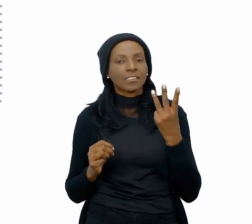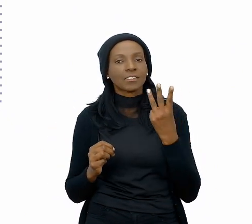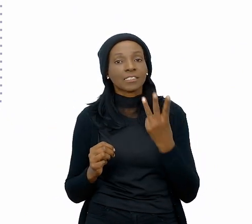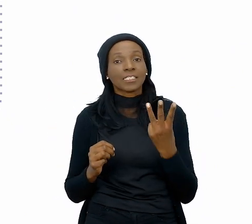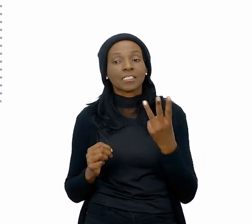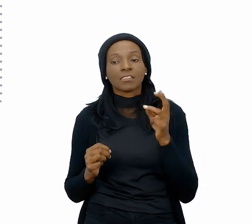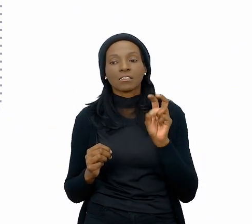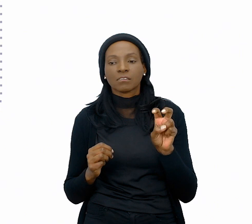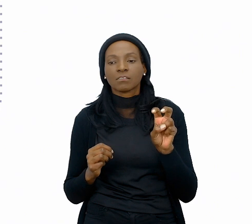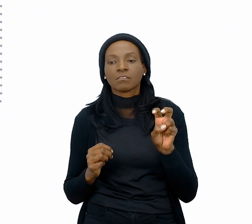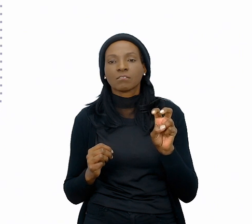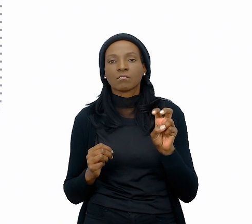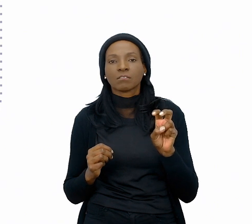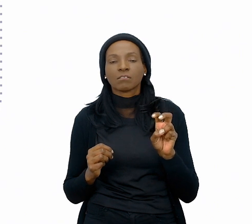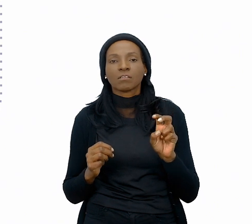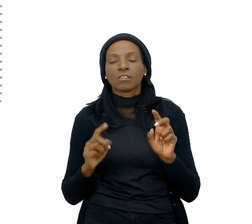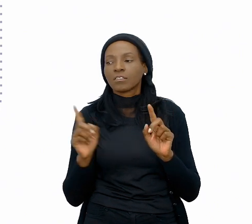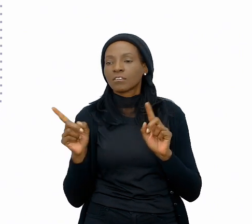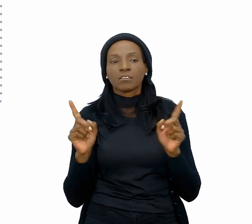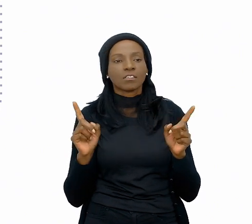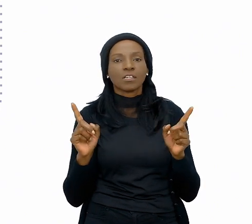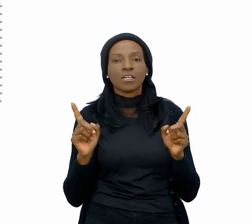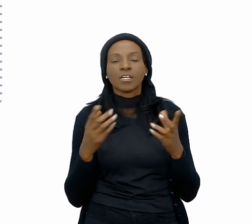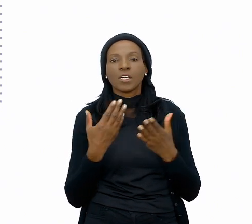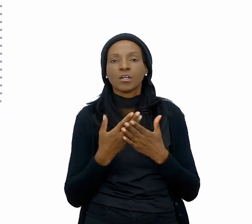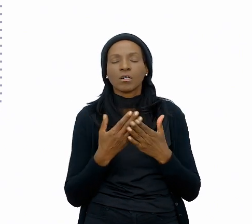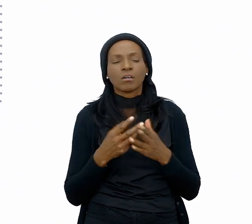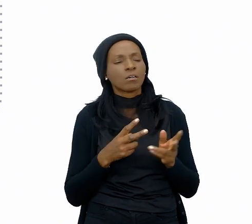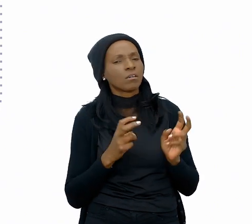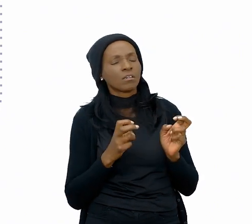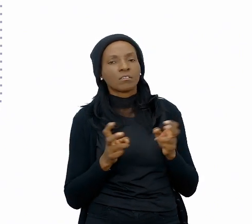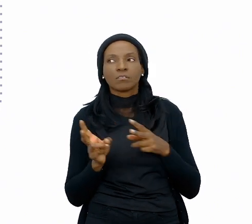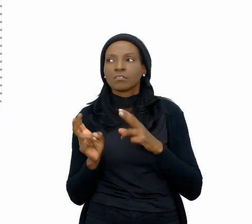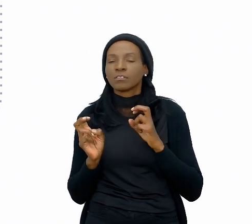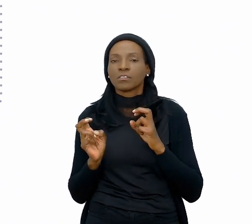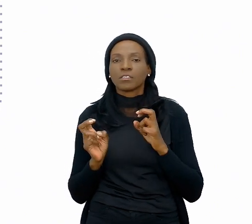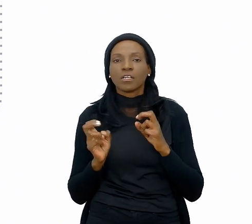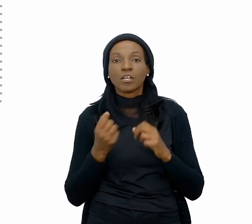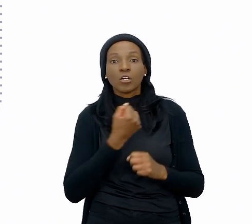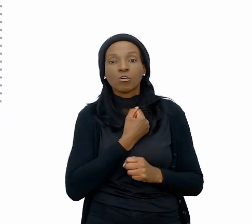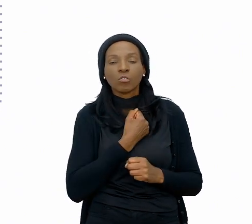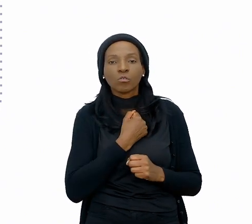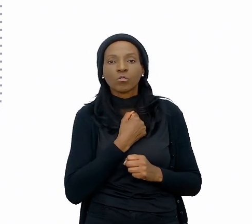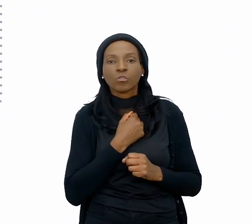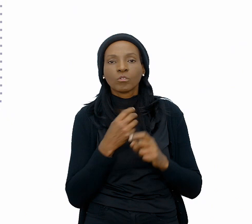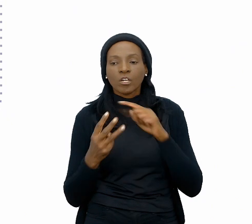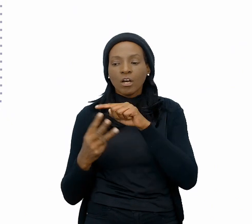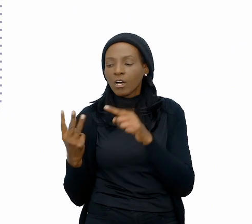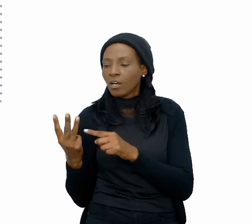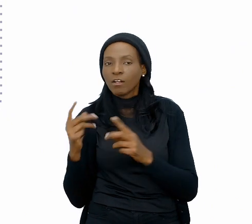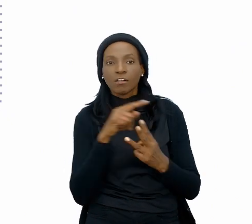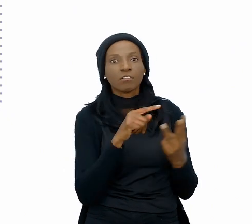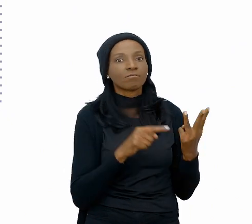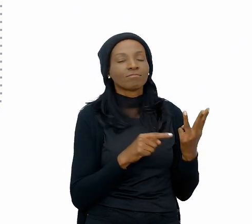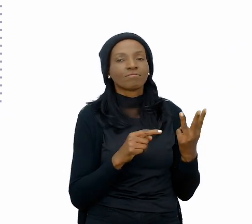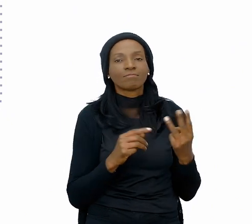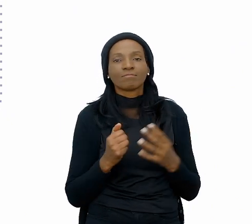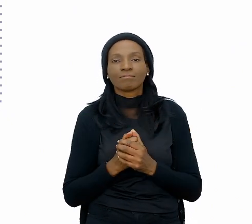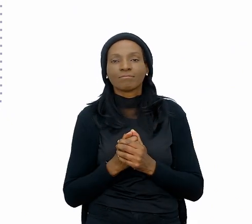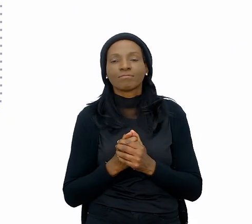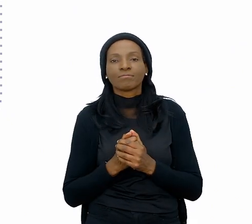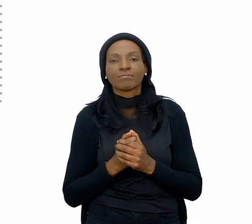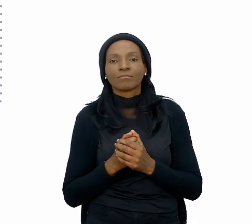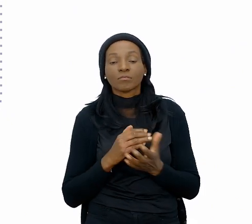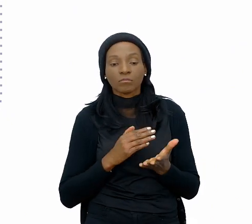335. Então, nesses casos, os estudantes devem observar aí que o número é composto por 3 algarismos,